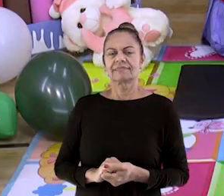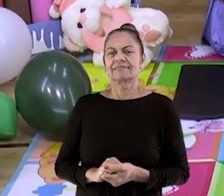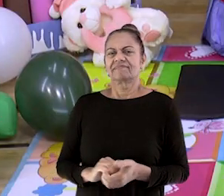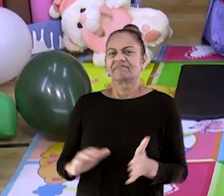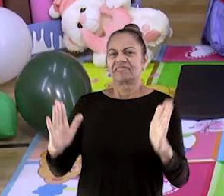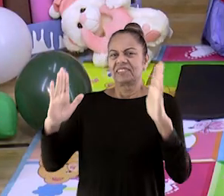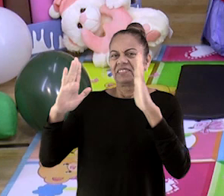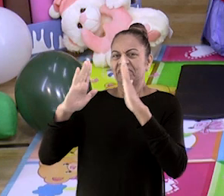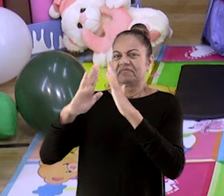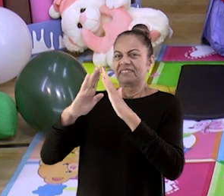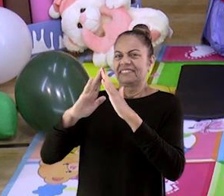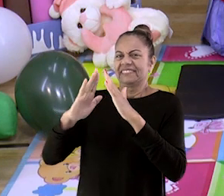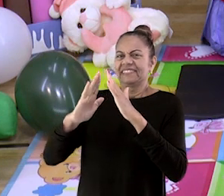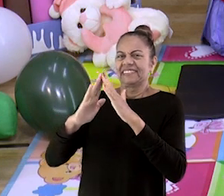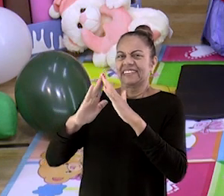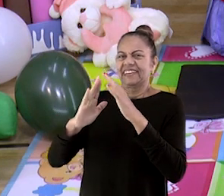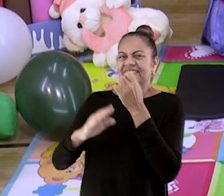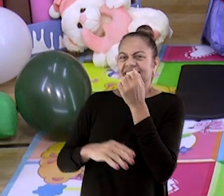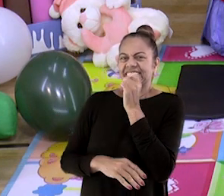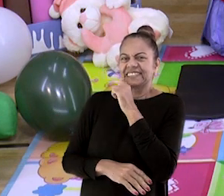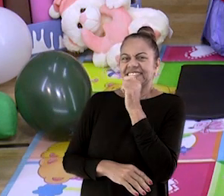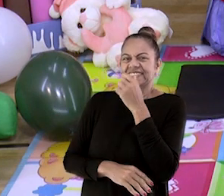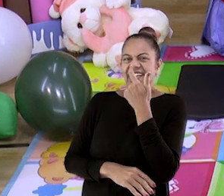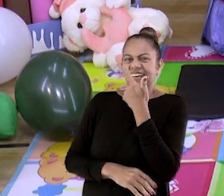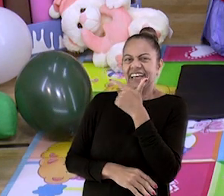Olha a minha casa engraçada